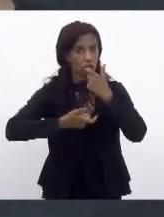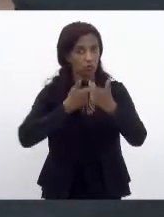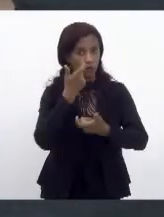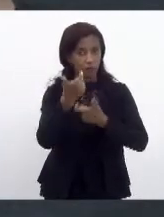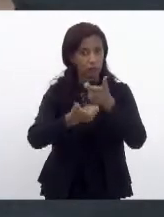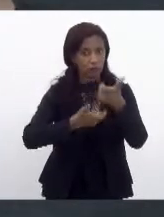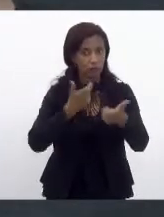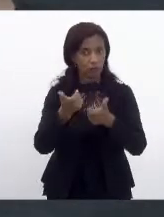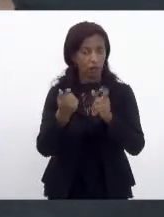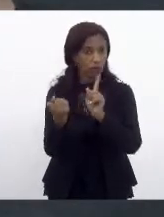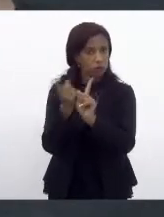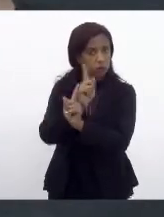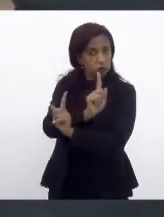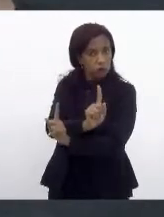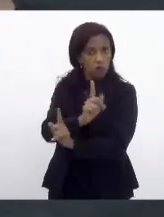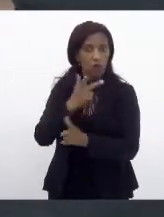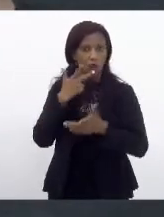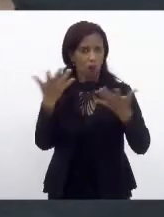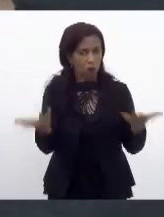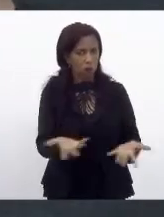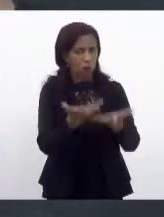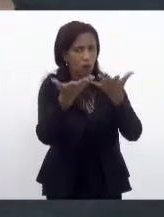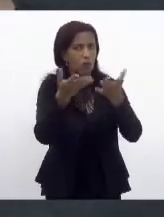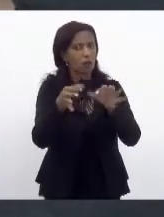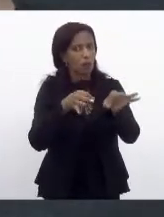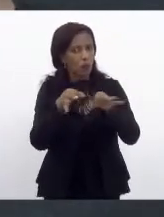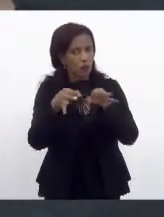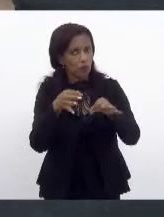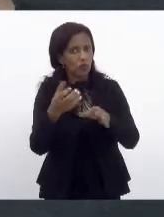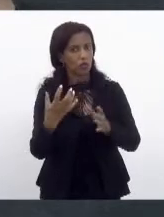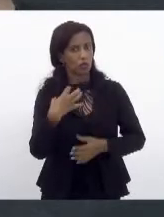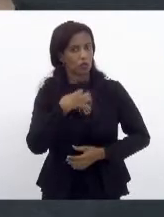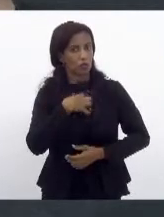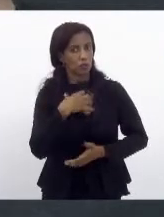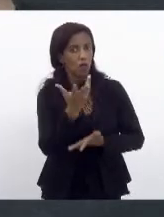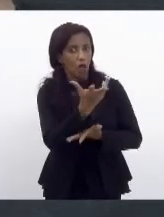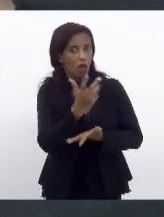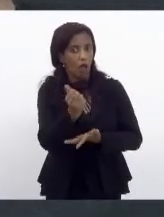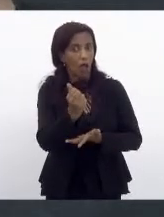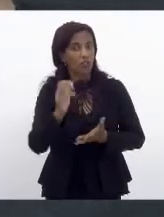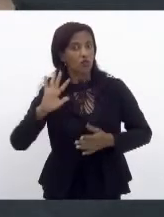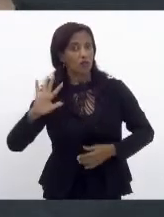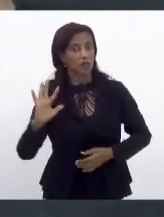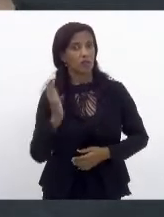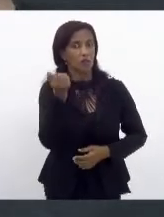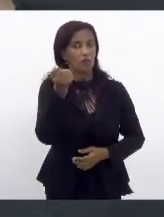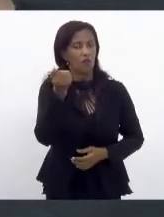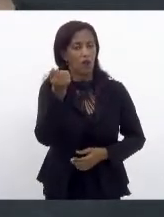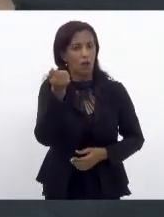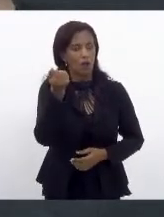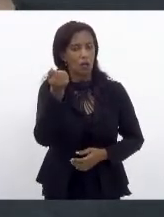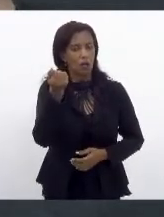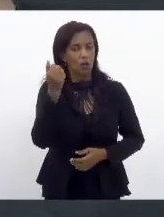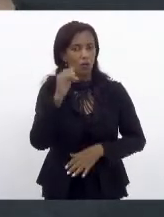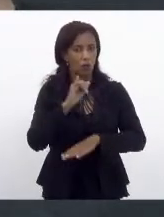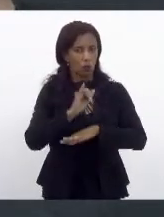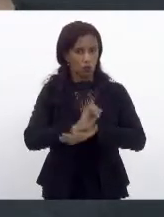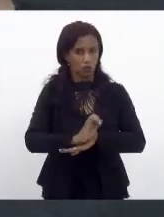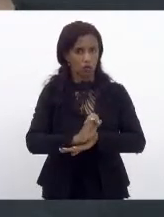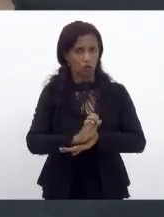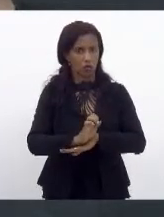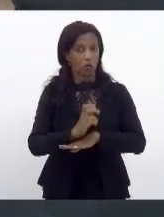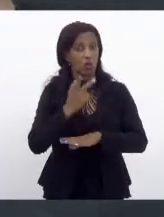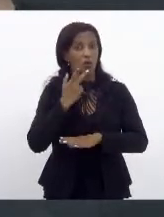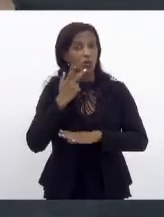palavras. Nós enaltecemos a arte, temos projetos de lei nesse sentido. A arte vai salvar o Rio de Janeiro e ajudar a retificação desse estado. Eu só fiz